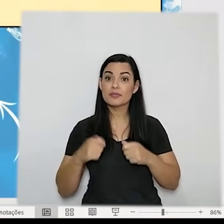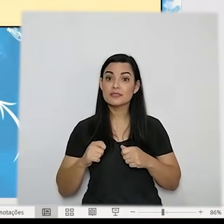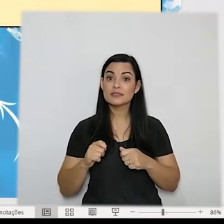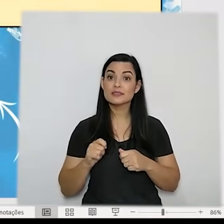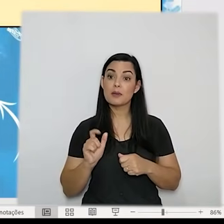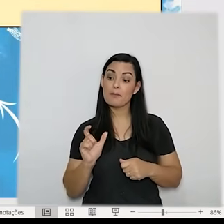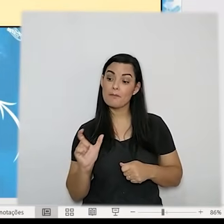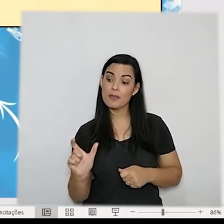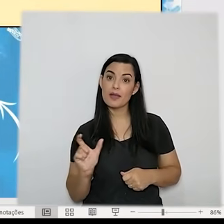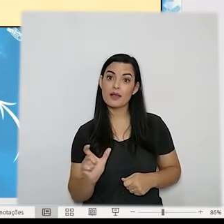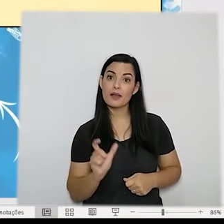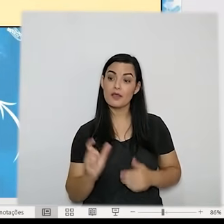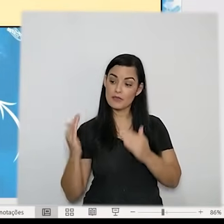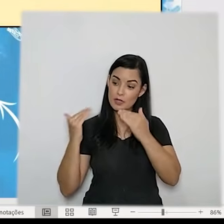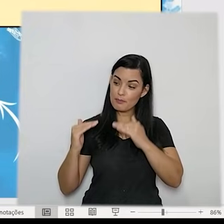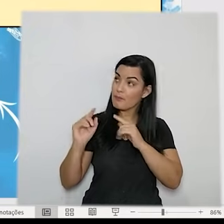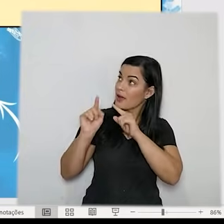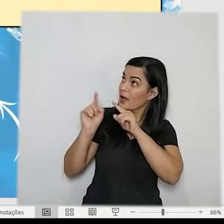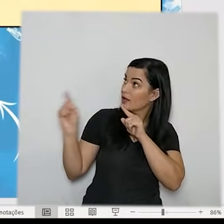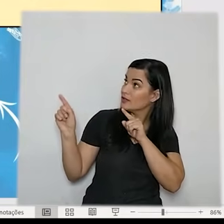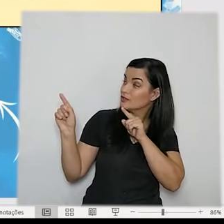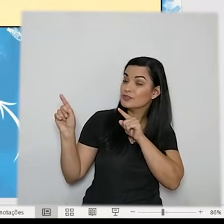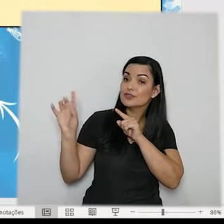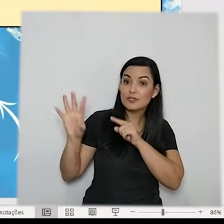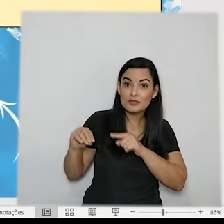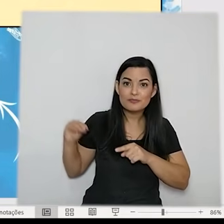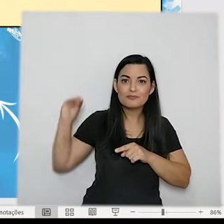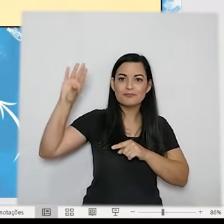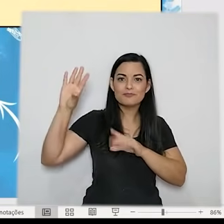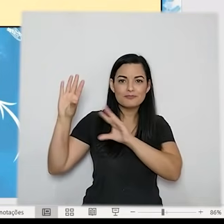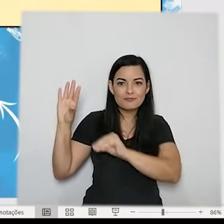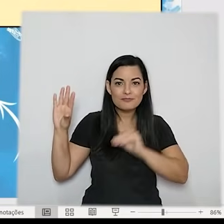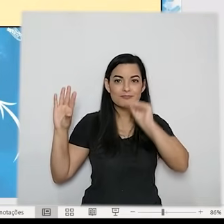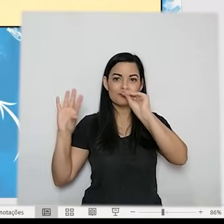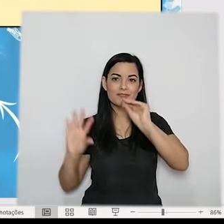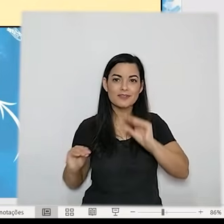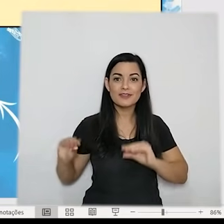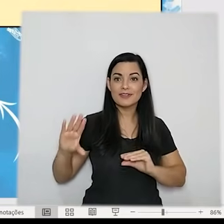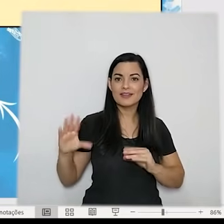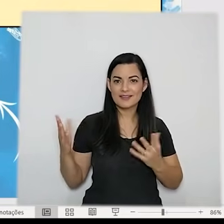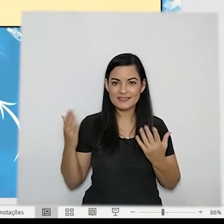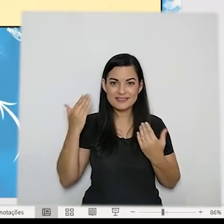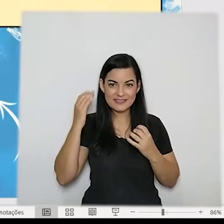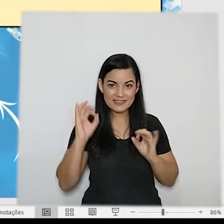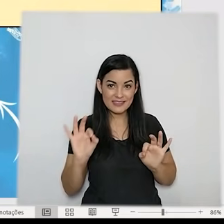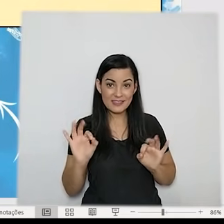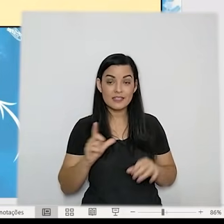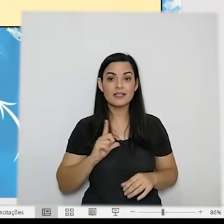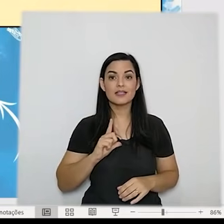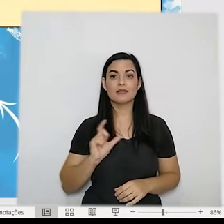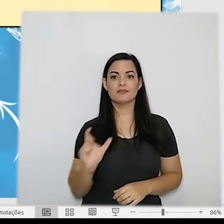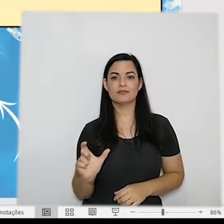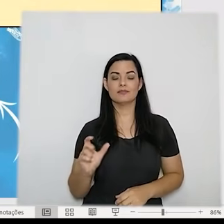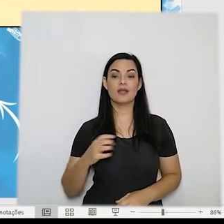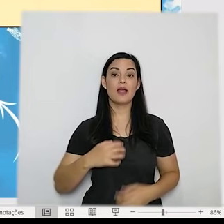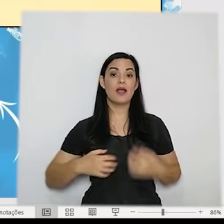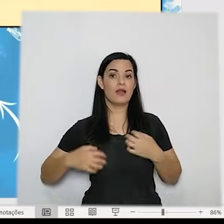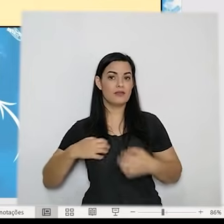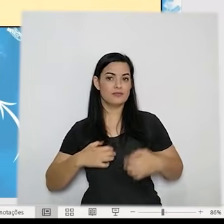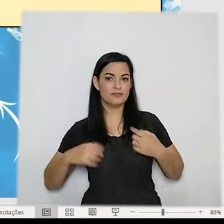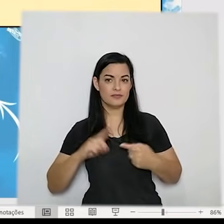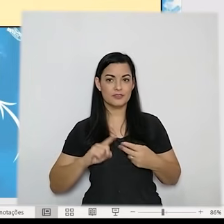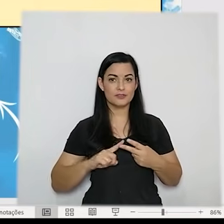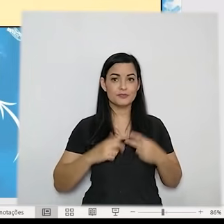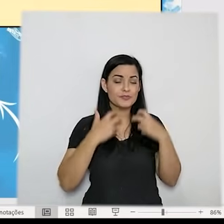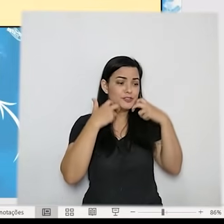por essas palavrinhas que estão aqui embaixo. Então eu tenho aqui aflito,